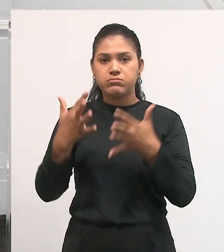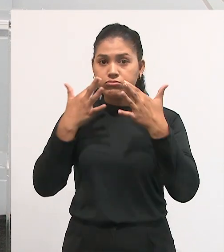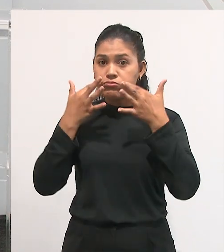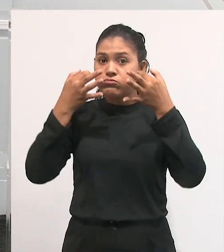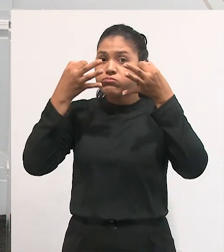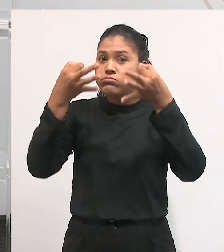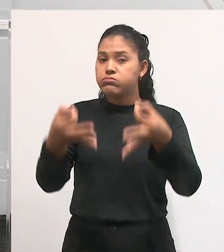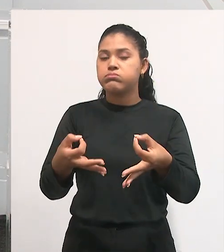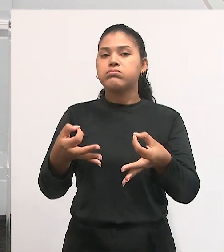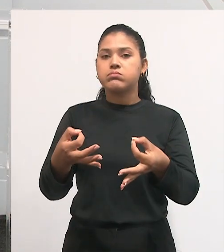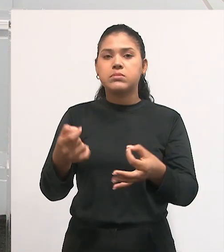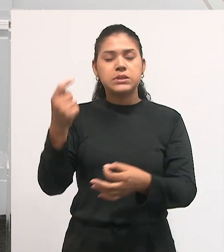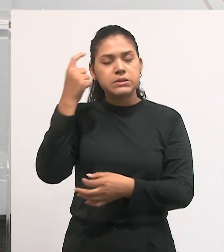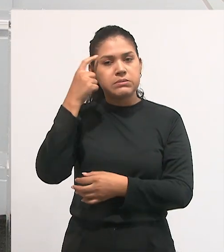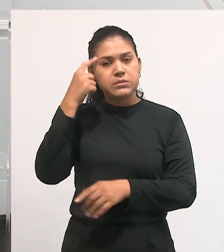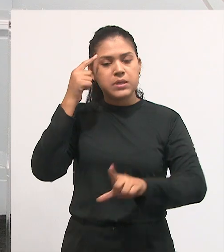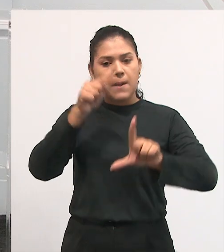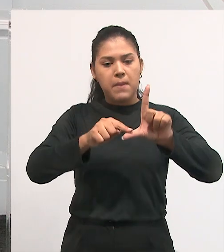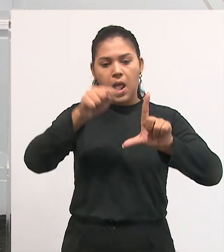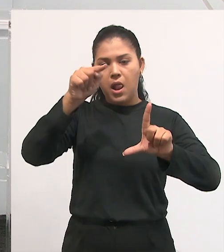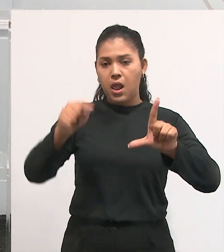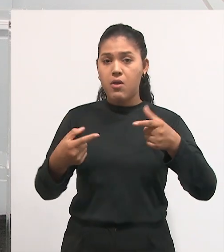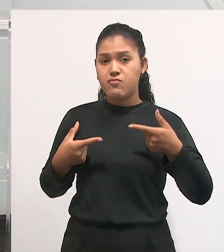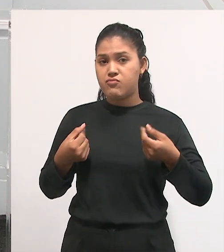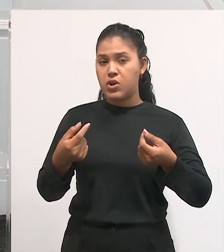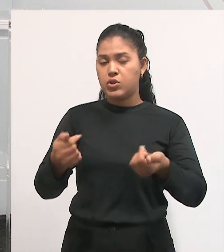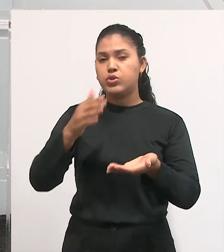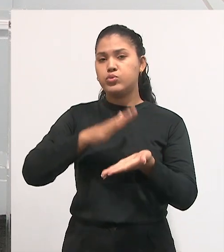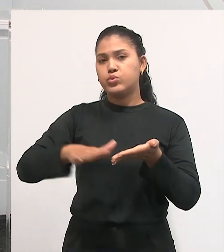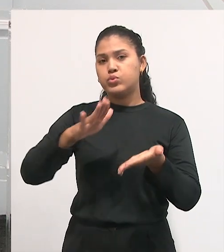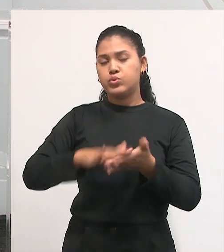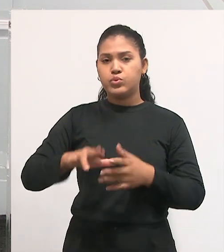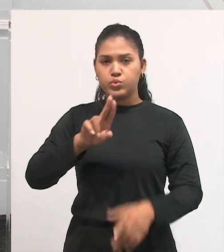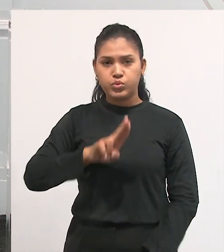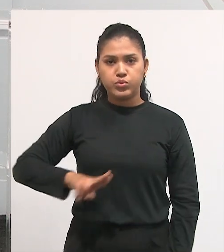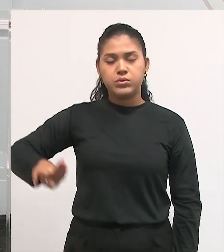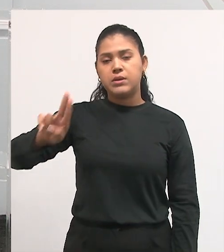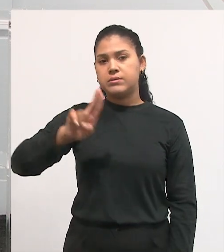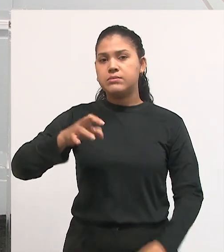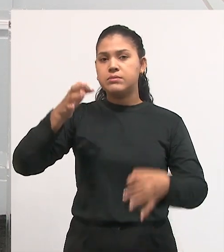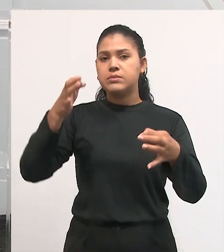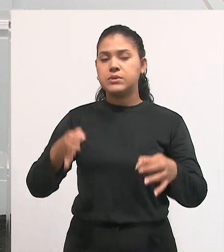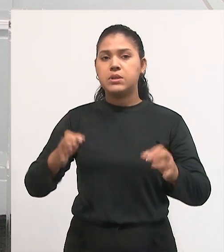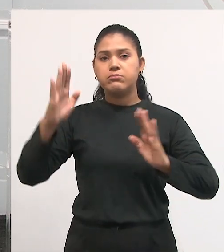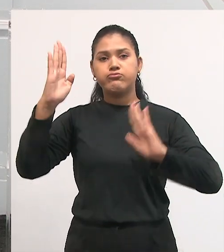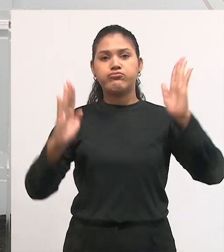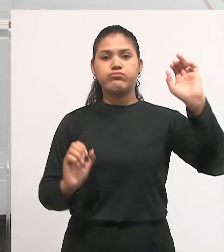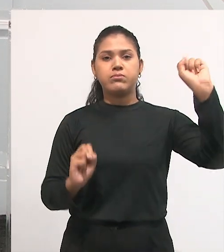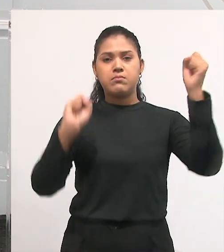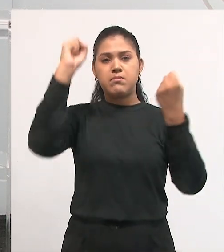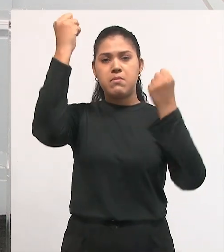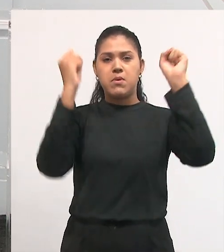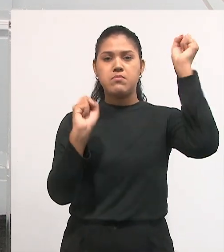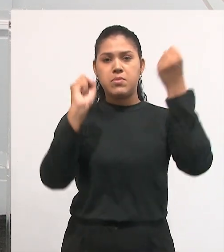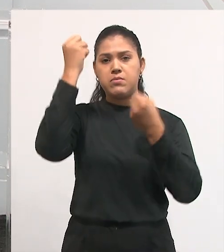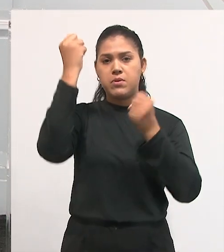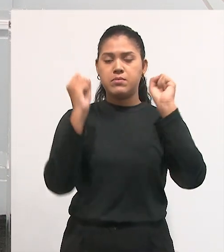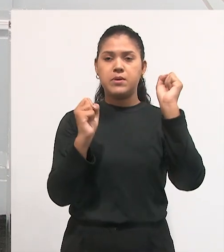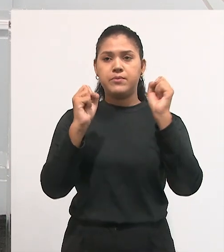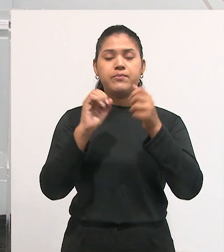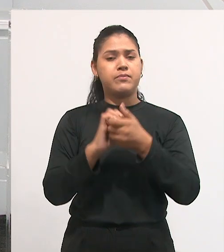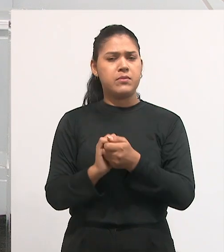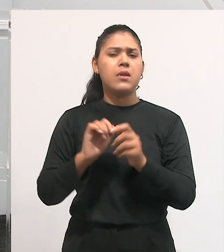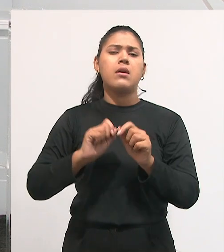faz uma estimativa correta dos custos que serão necessários. Evidentemente e naturalmente, é comum